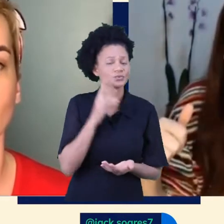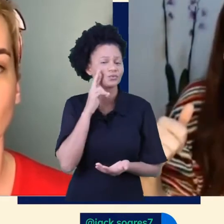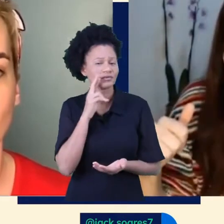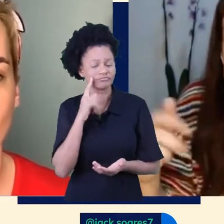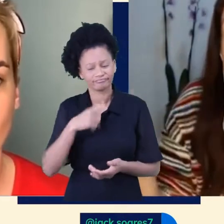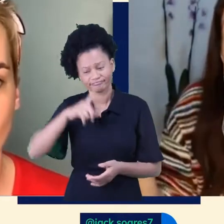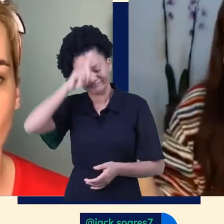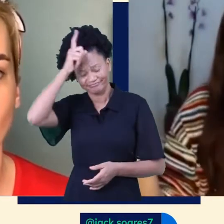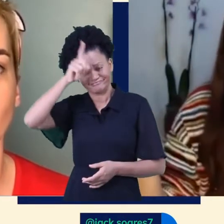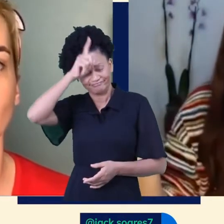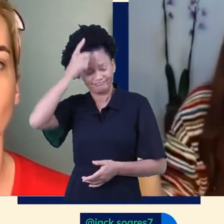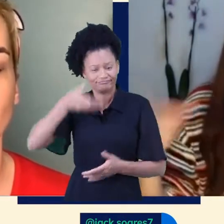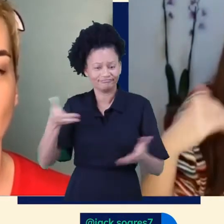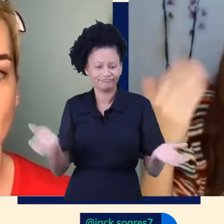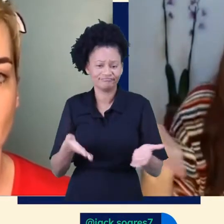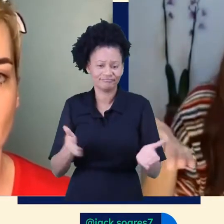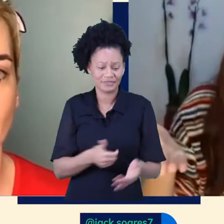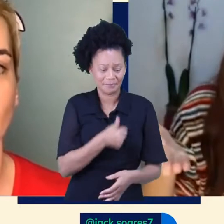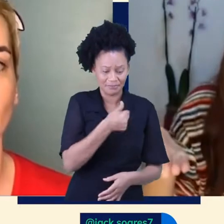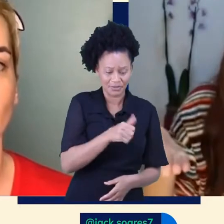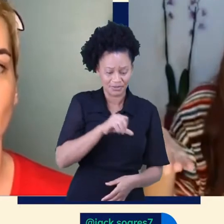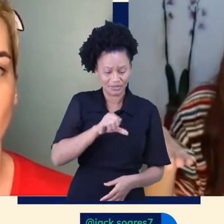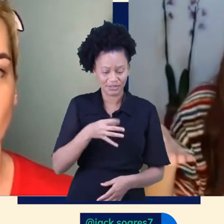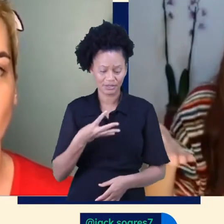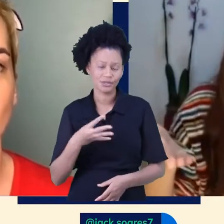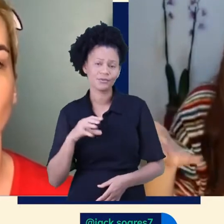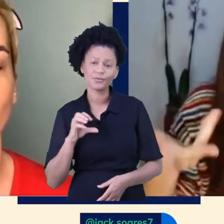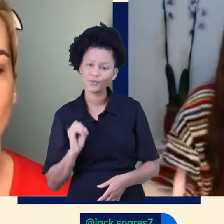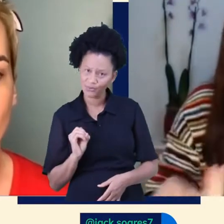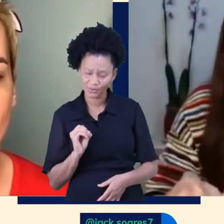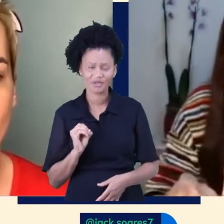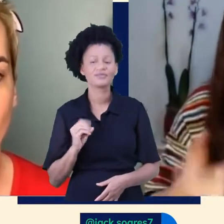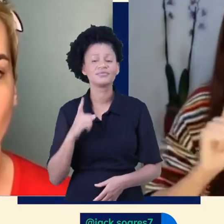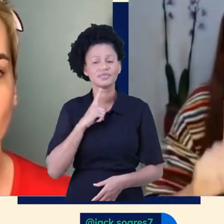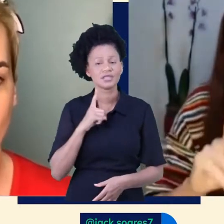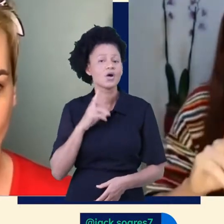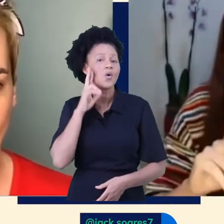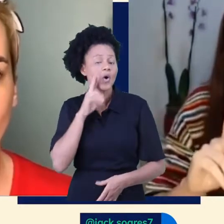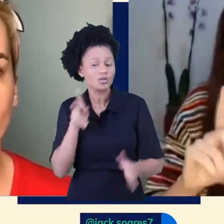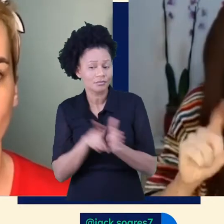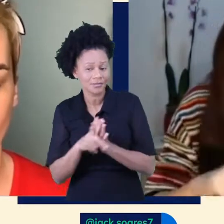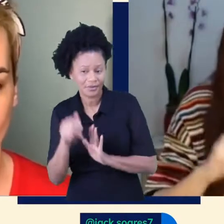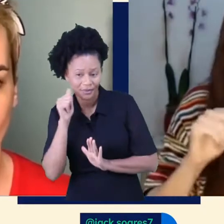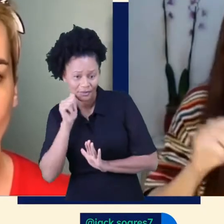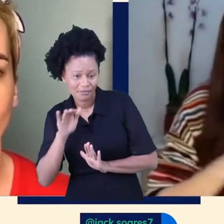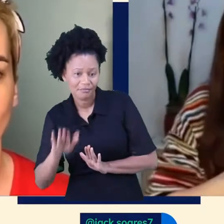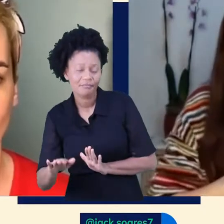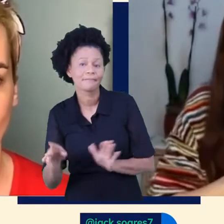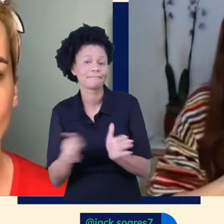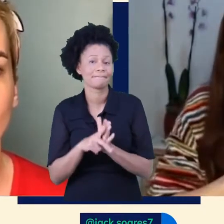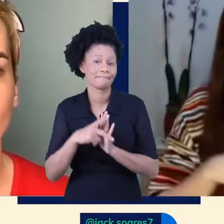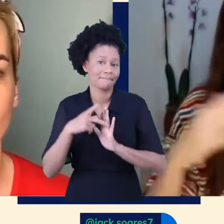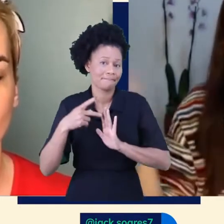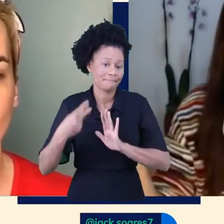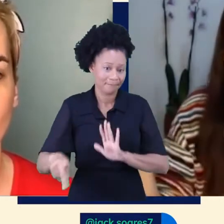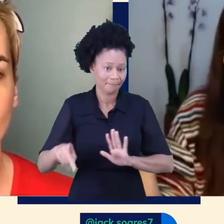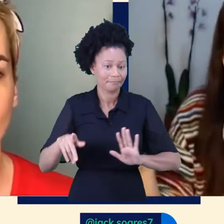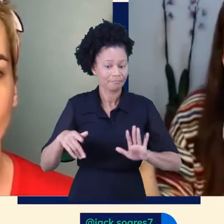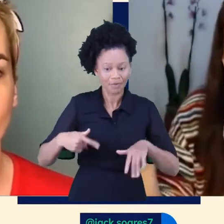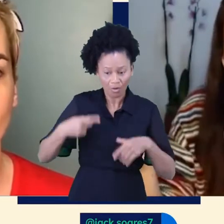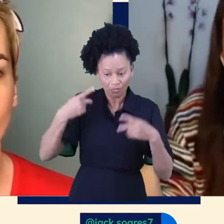desde 1940 que nós temos o rosa para meninas, e isso é da cultura ocidental, tá, gente? Não é no mundo todo. Então,